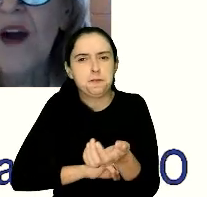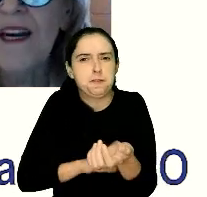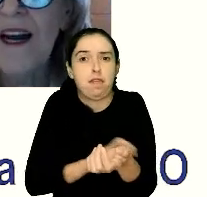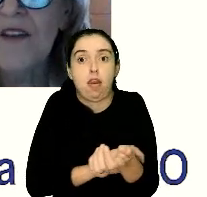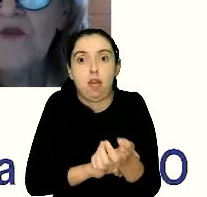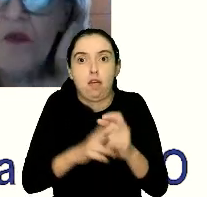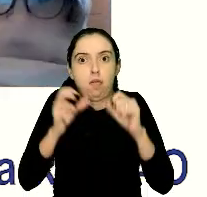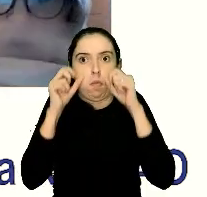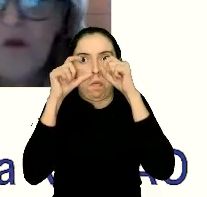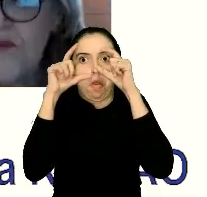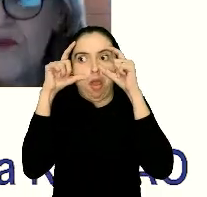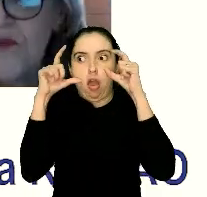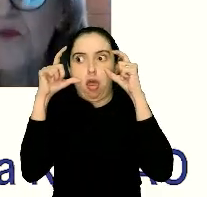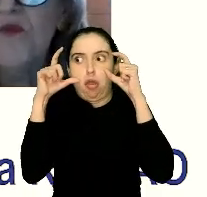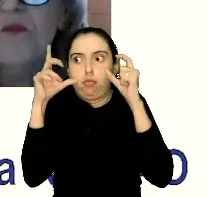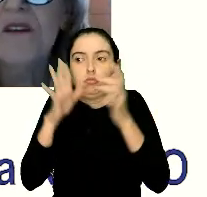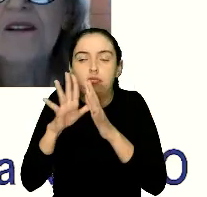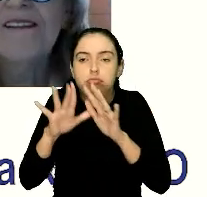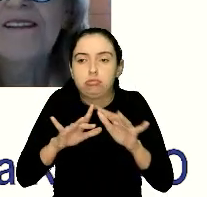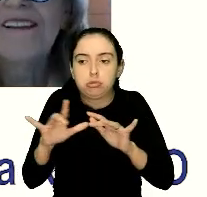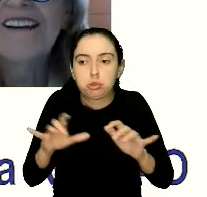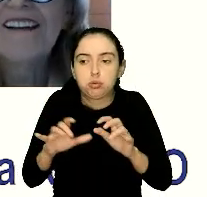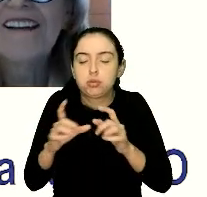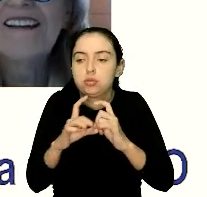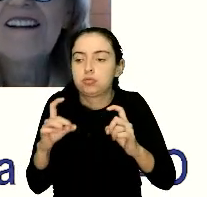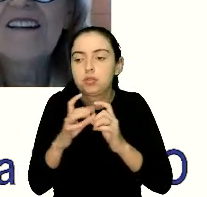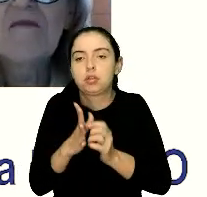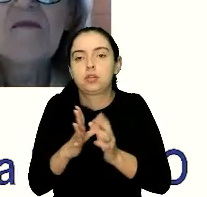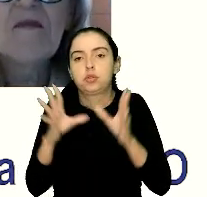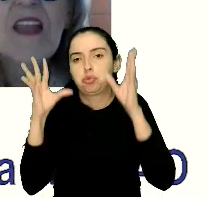olhos esbugalhados, provavelmente por não dormir, né?